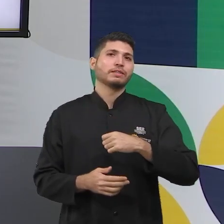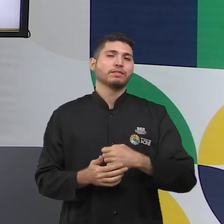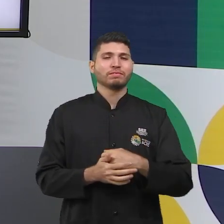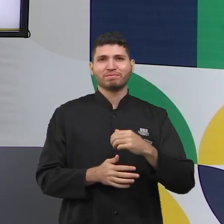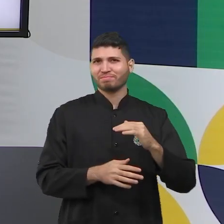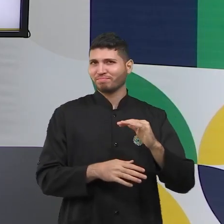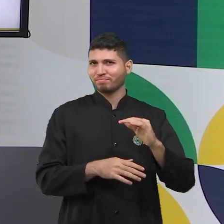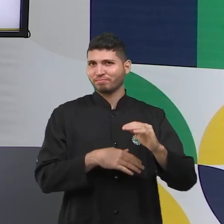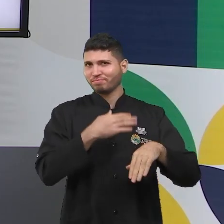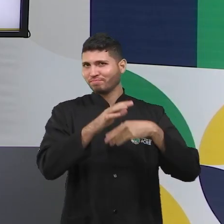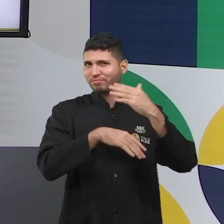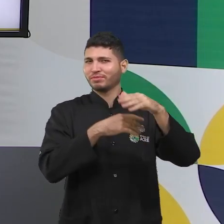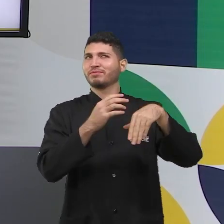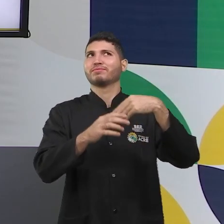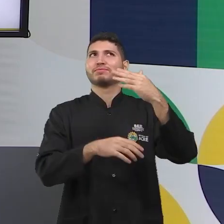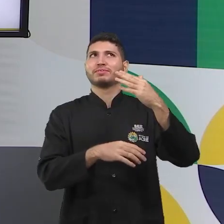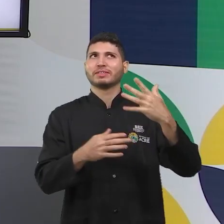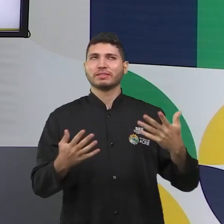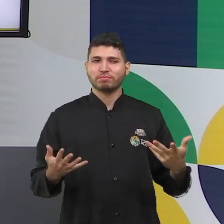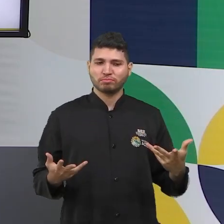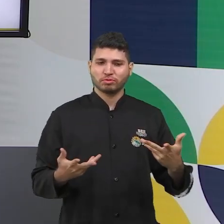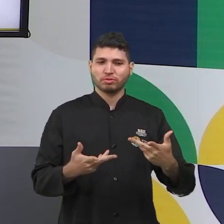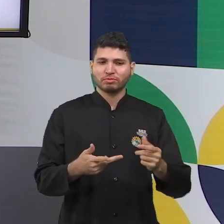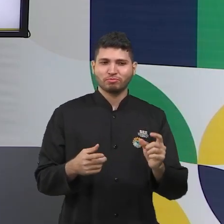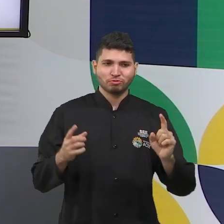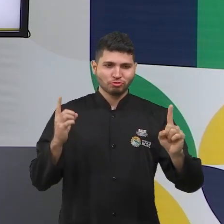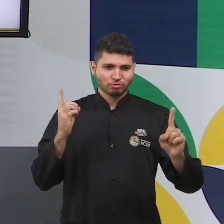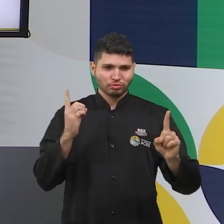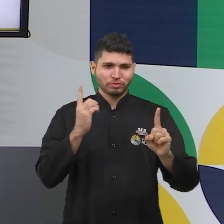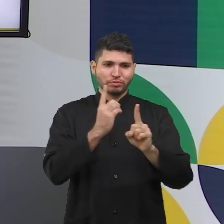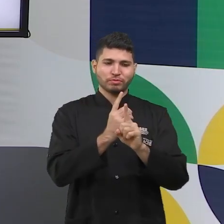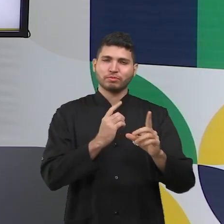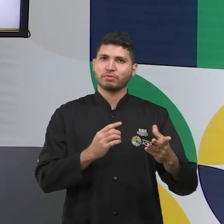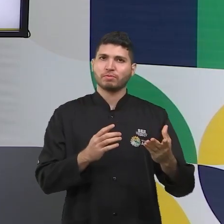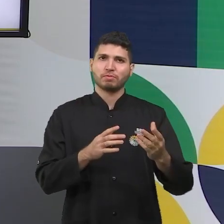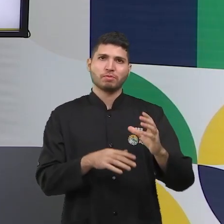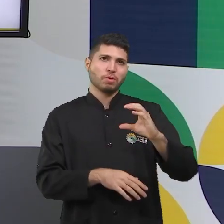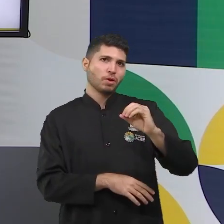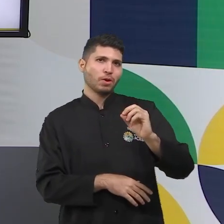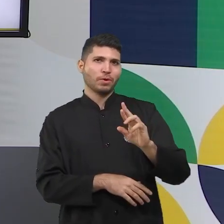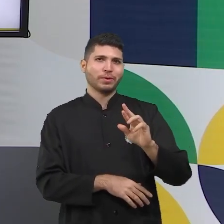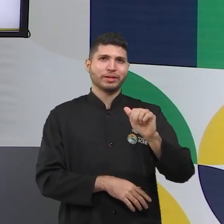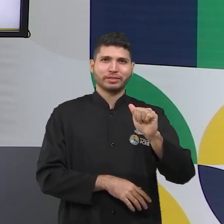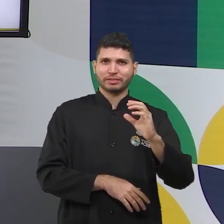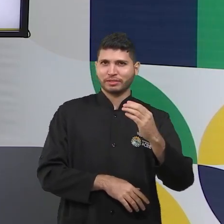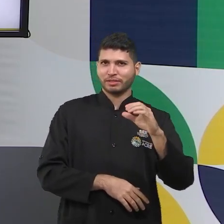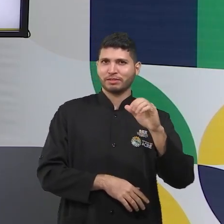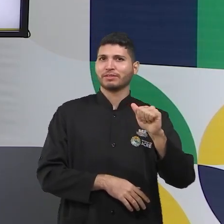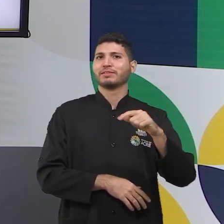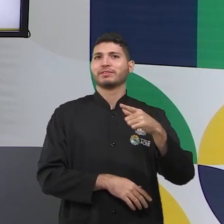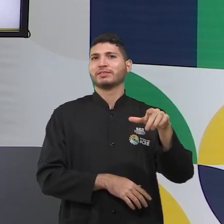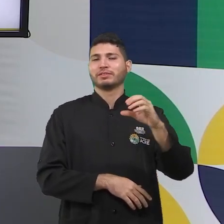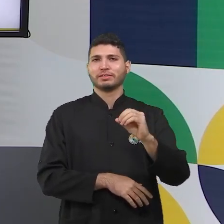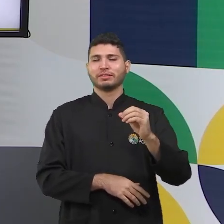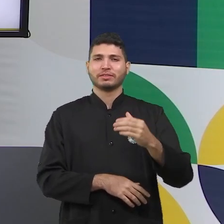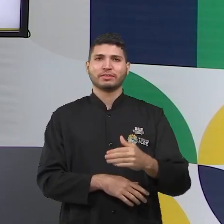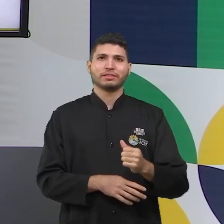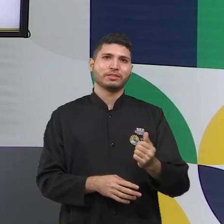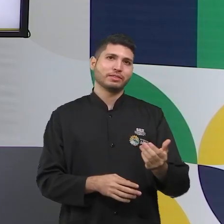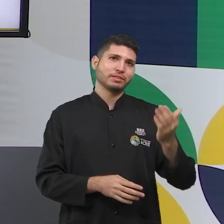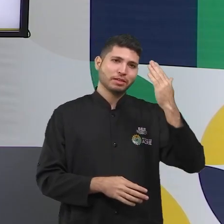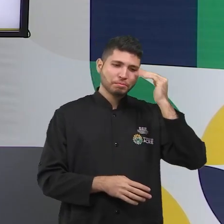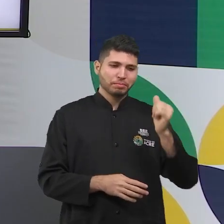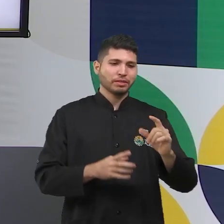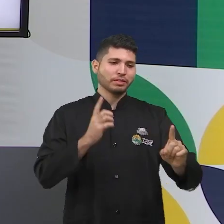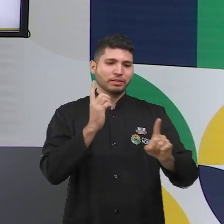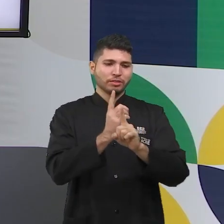desenvolveram essa habilidade de olhar para a oração, o período ou o texto em si e saber fazer a leitura ali, a qual